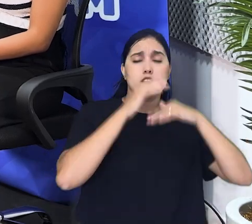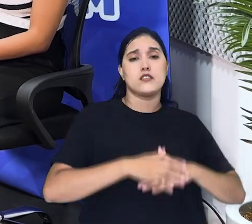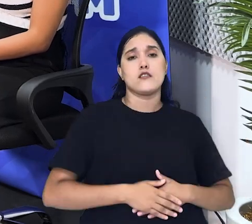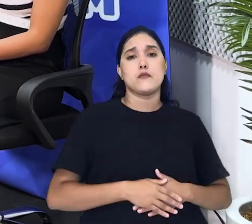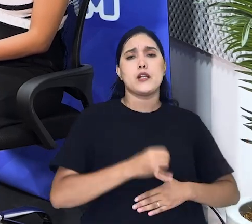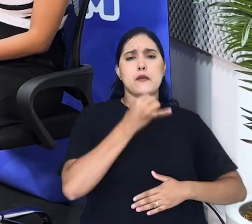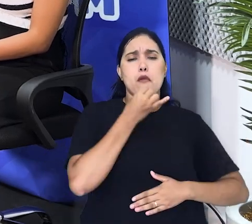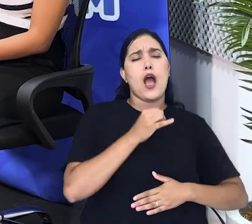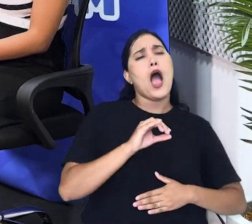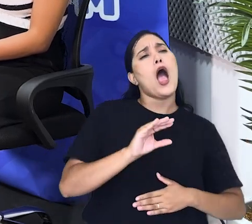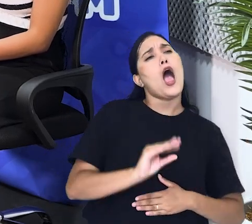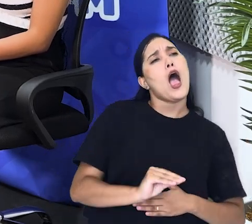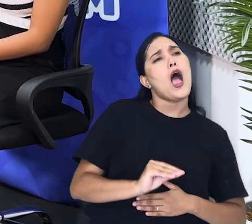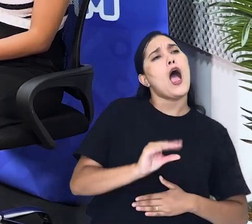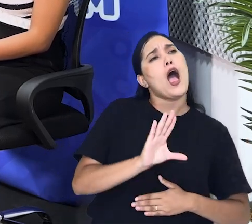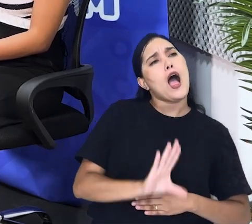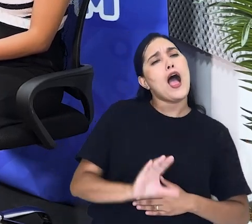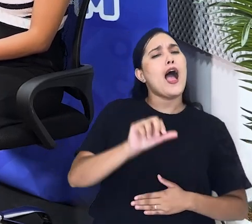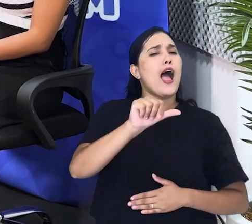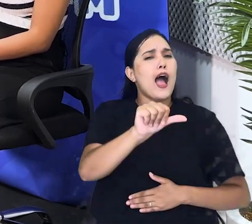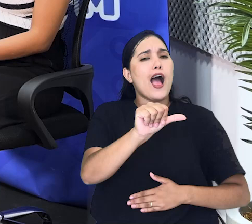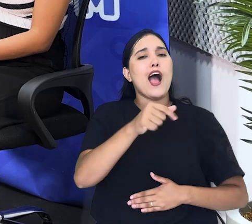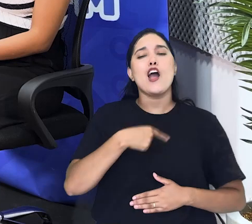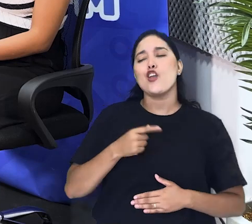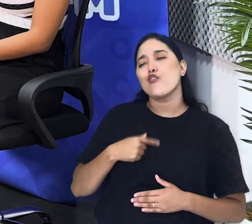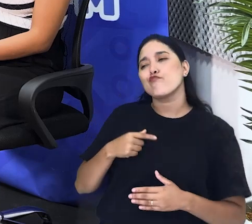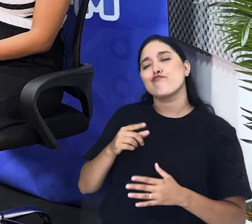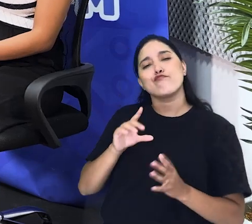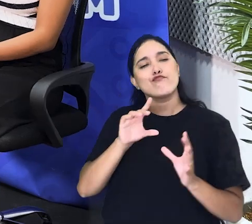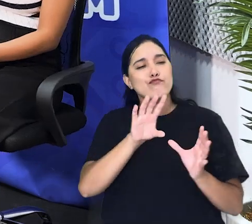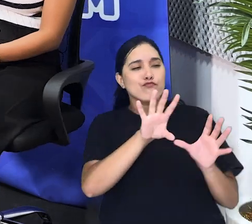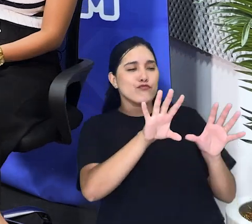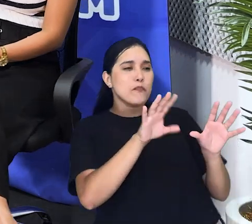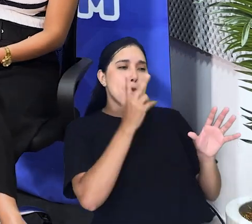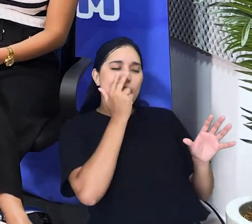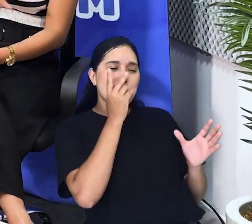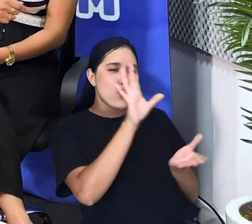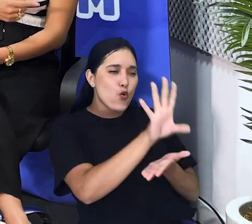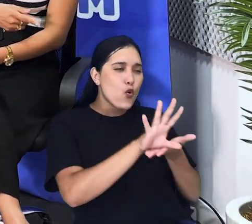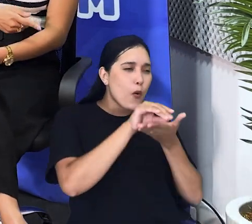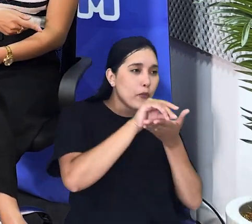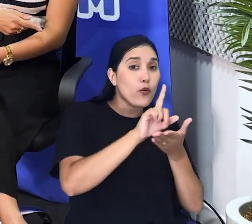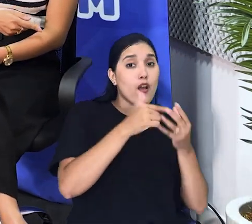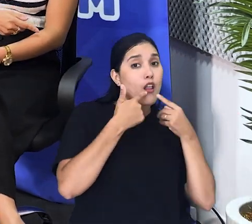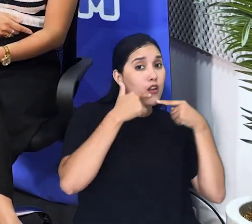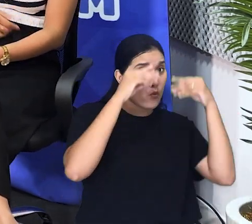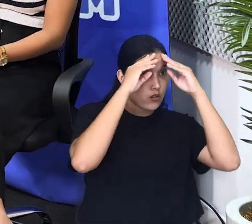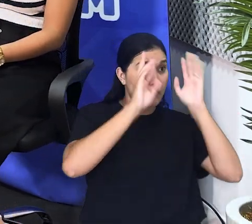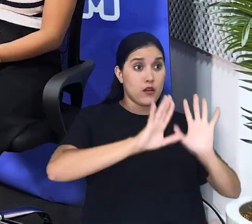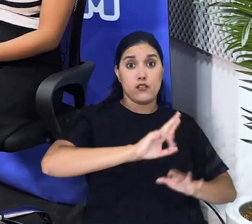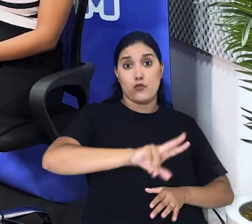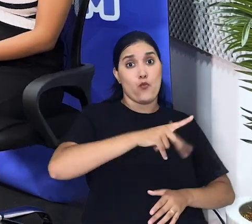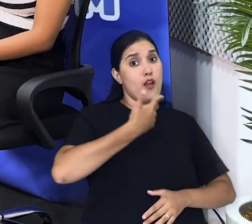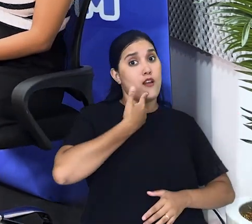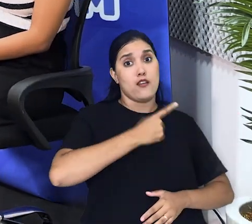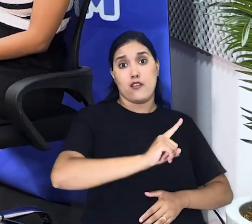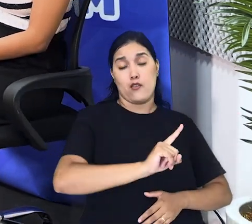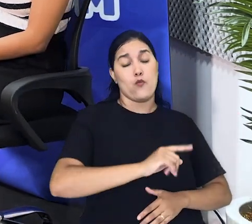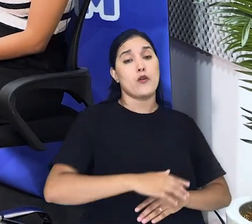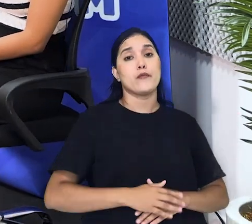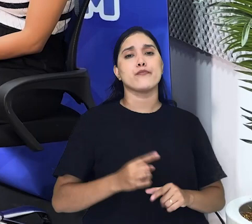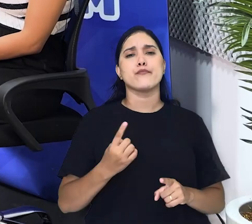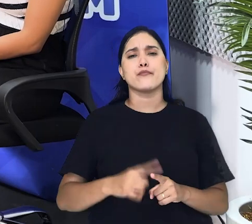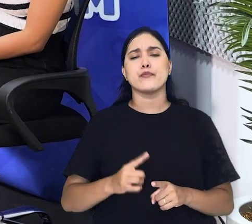né, a nossa língua, a gente fala português. Então, quando a gente se refere à linguagem, a linguagem ela pode ser em qualquer...